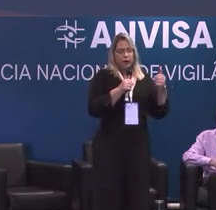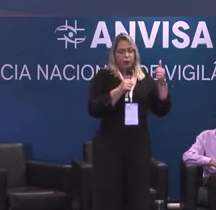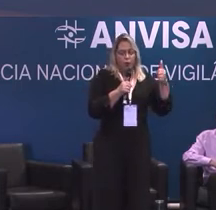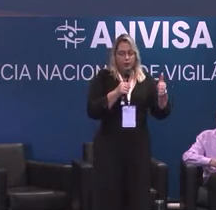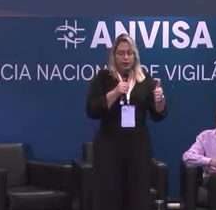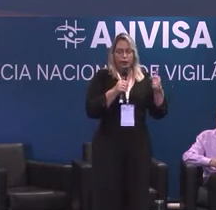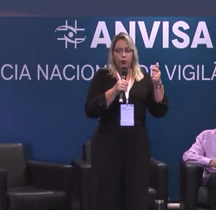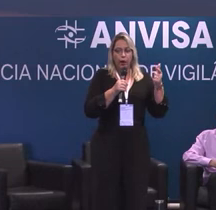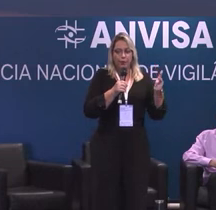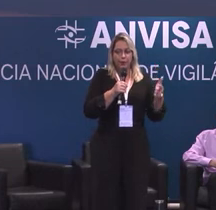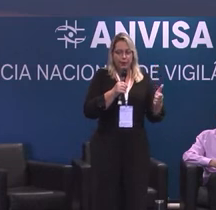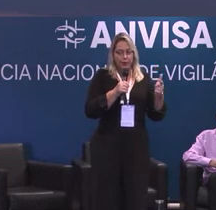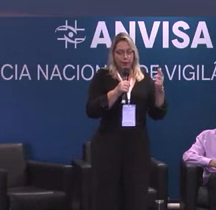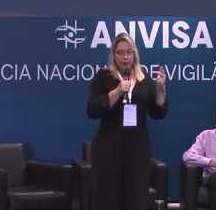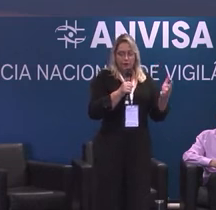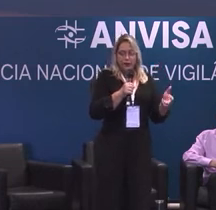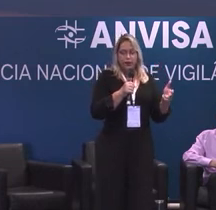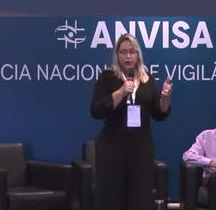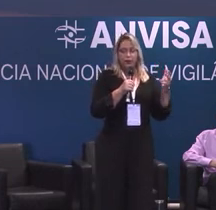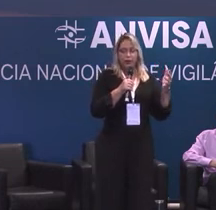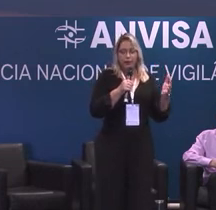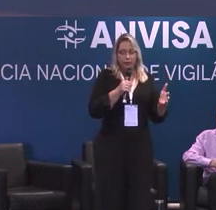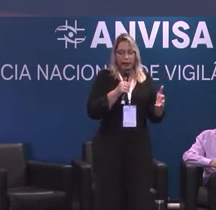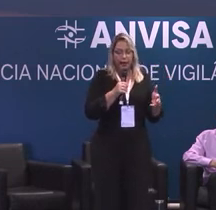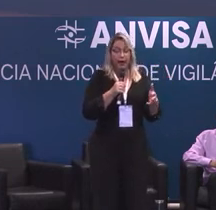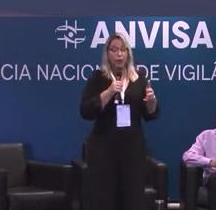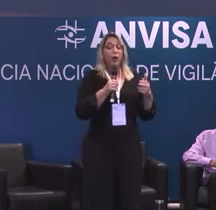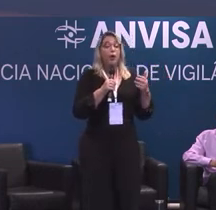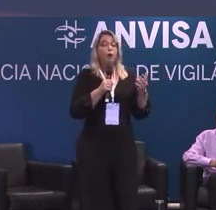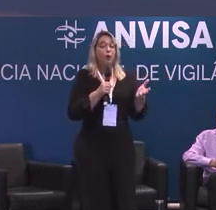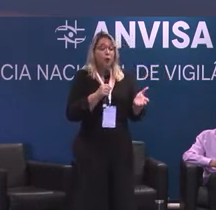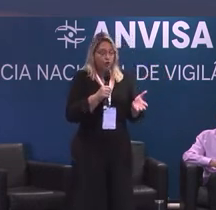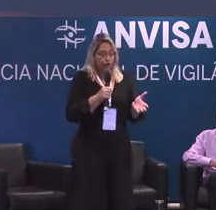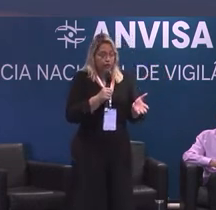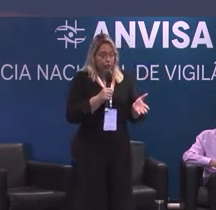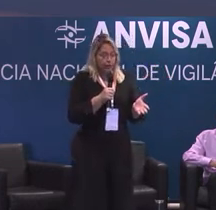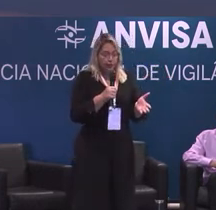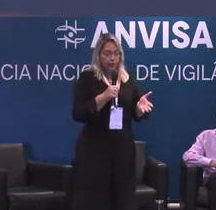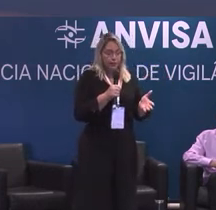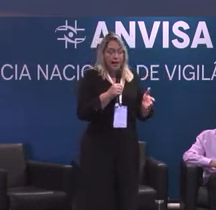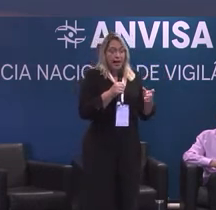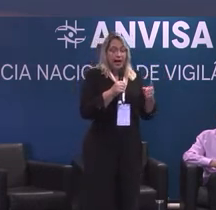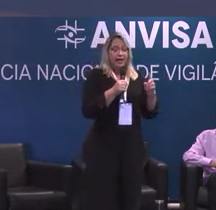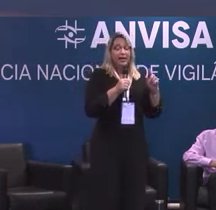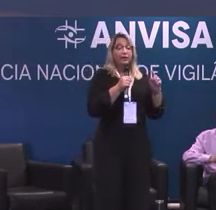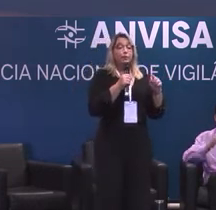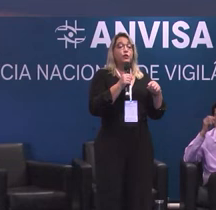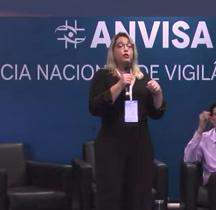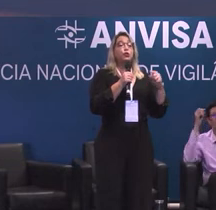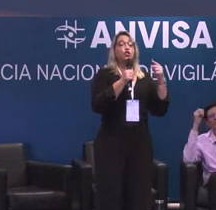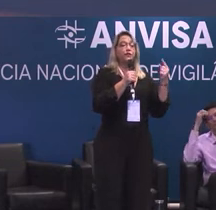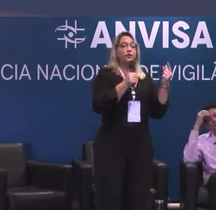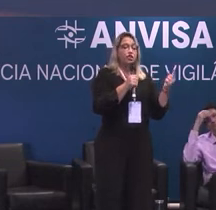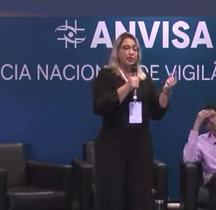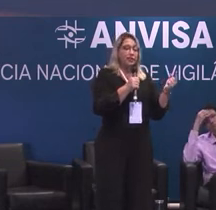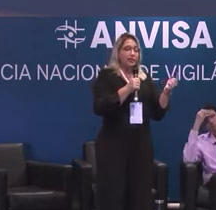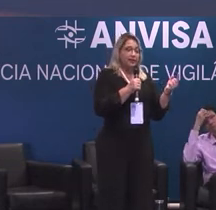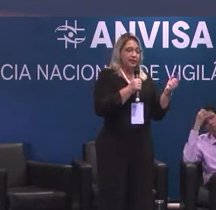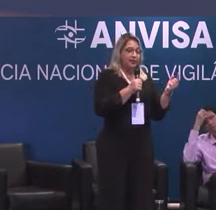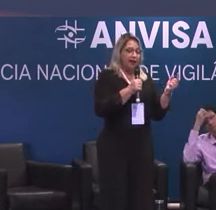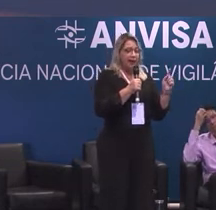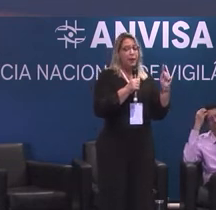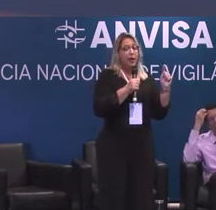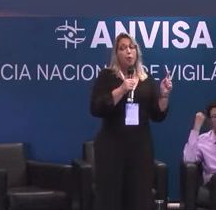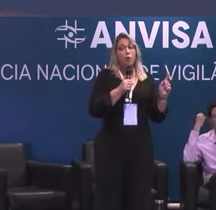o conceito, a missão, a visão, o fundamento legal, o locus de atuação, as atribuições da vigilância